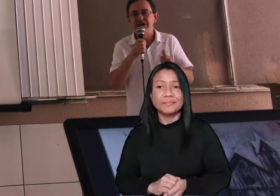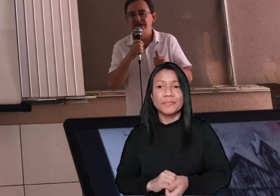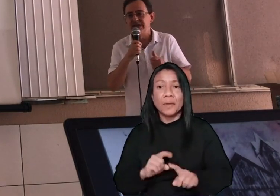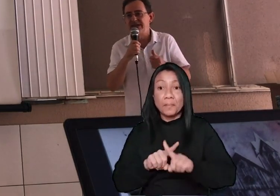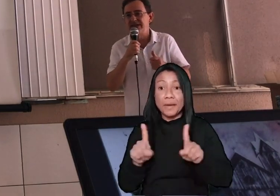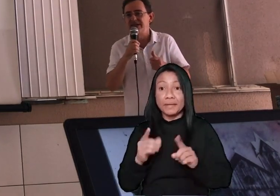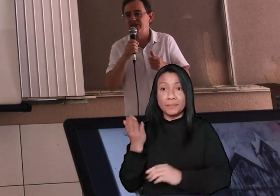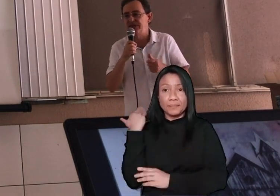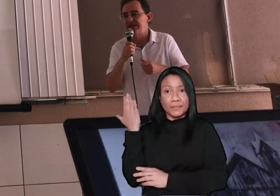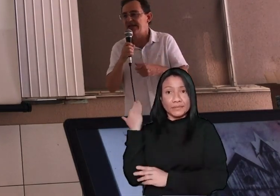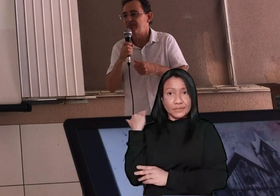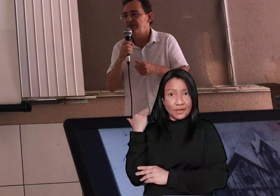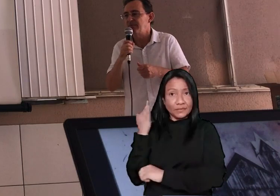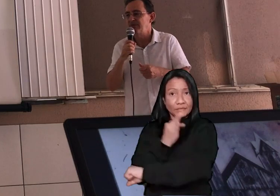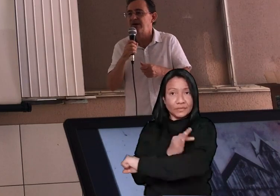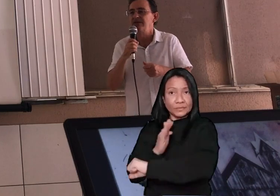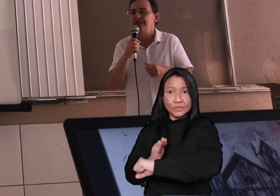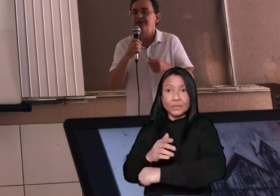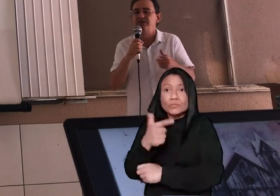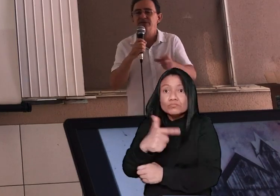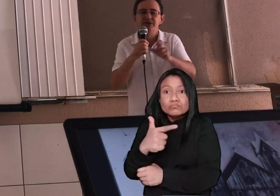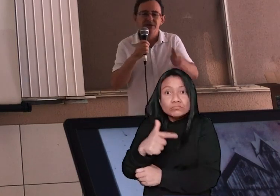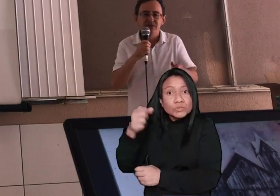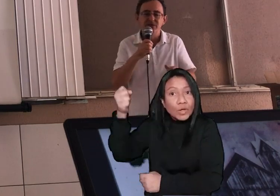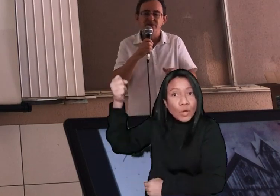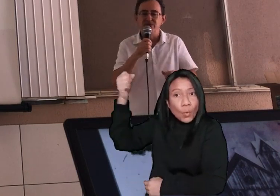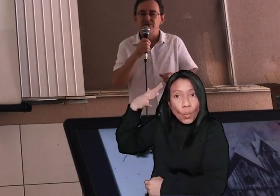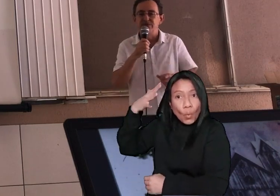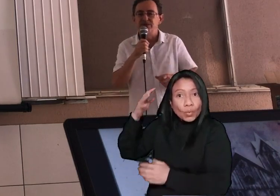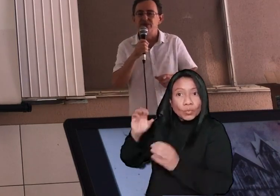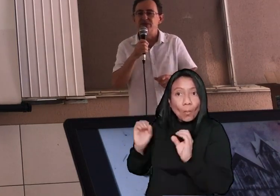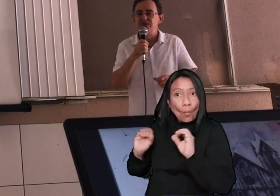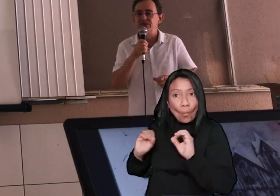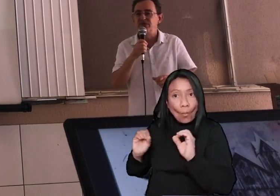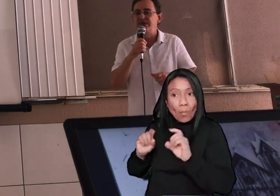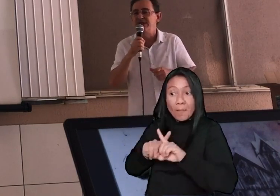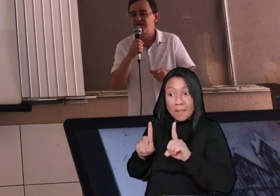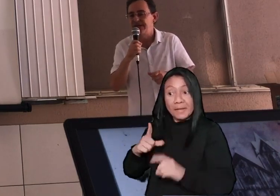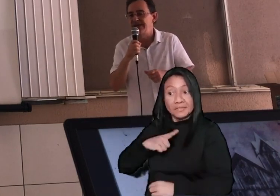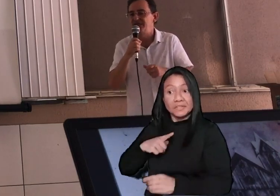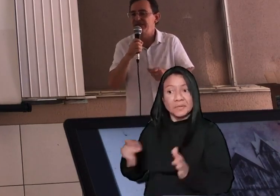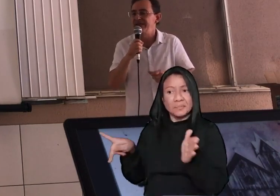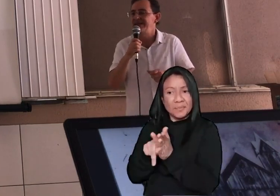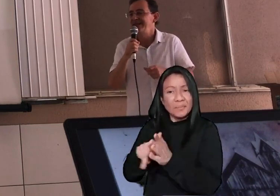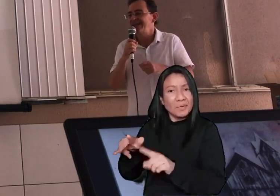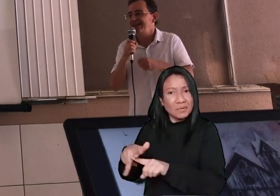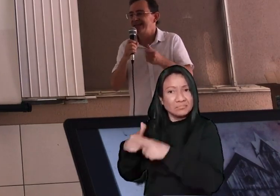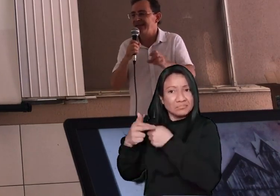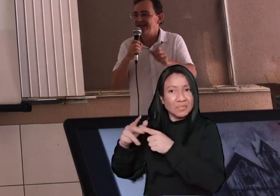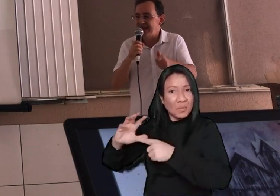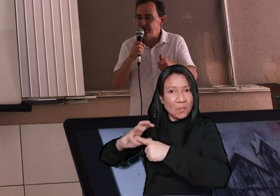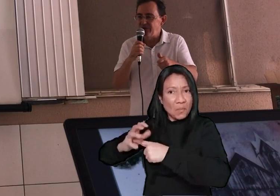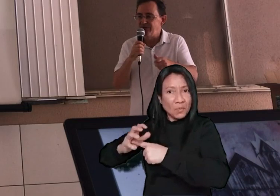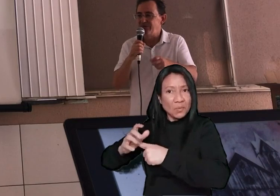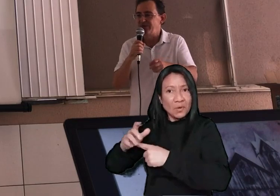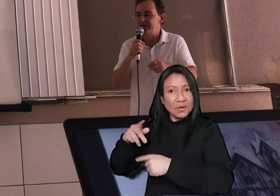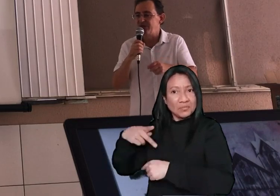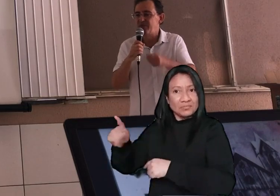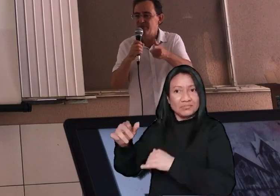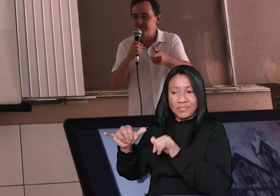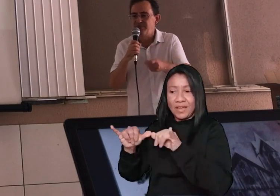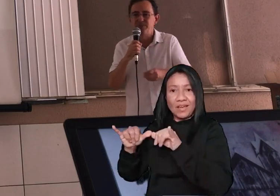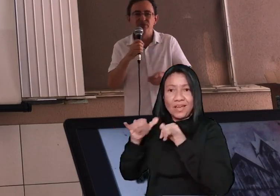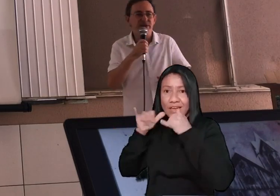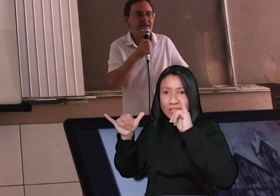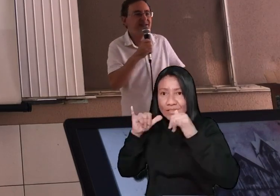de energia que era por óleo, né? Então o seu Soranço lá, ele tinha que ir lá e ligar o